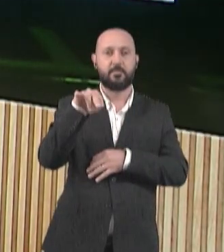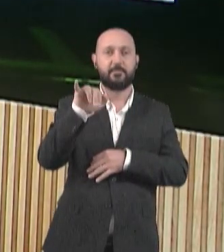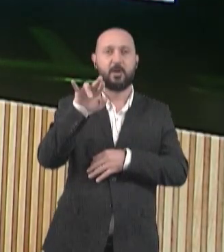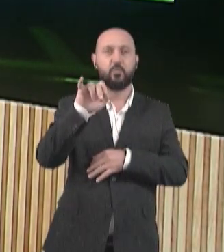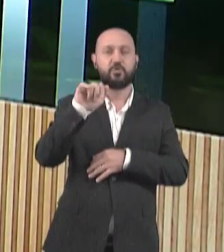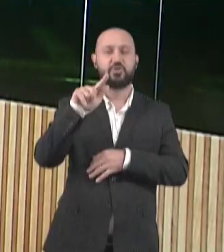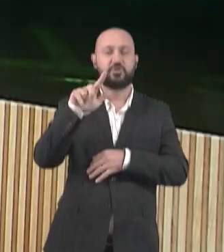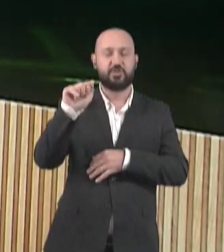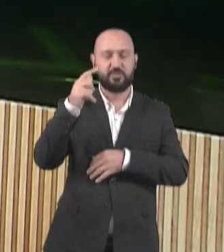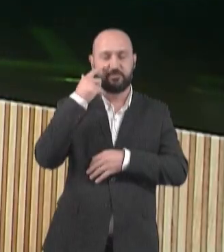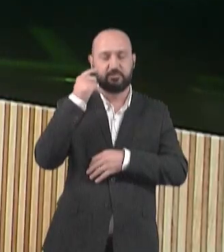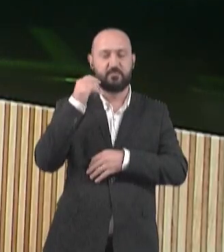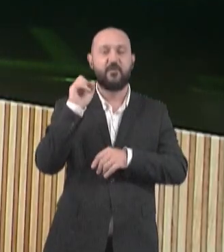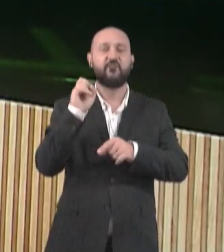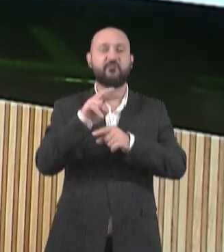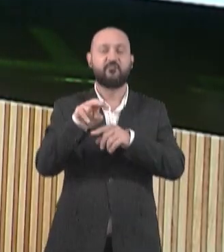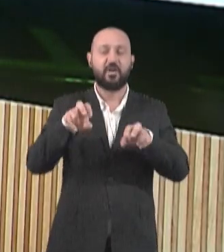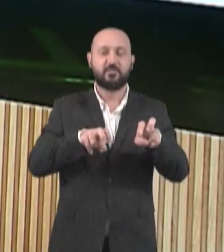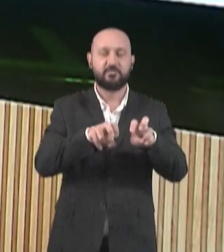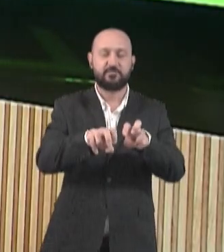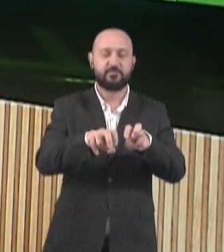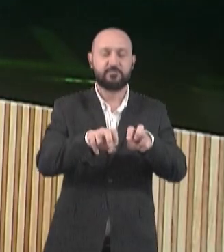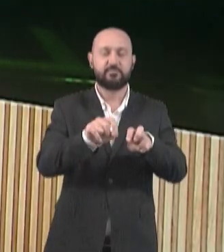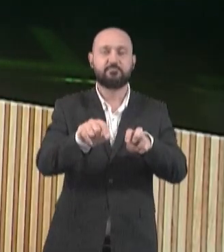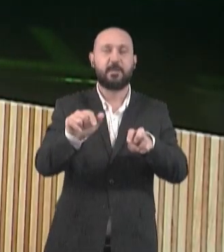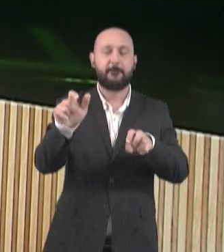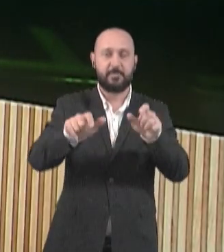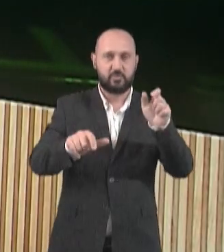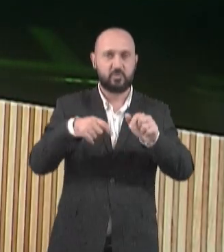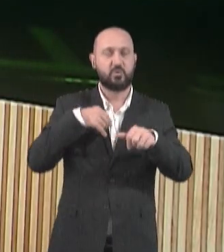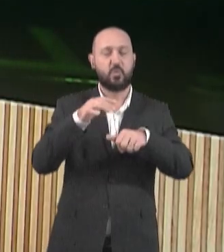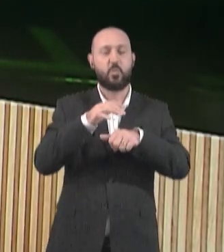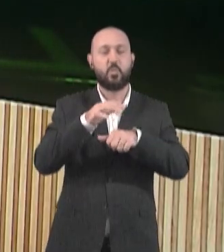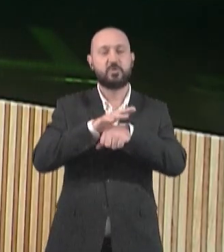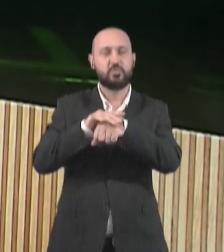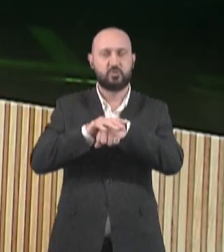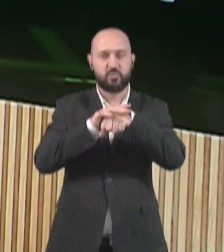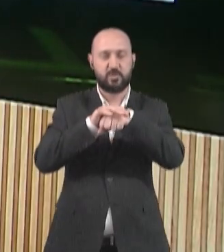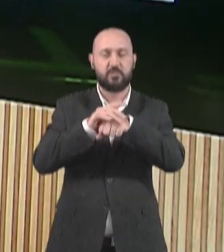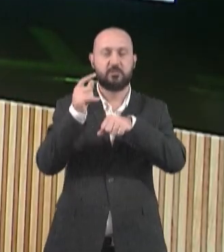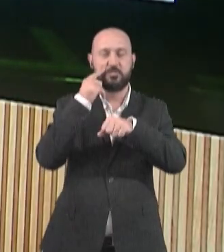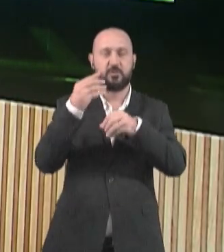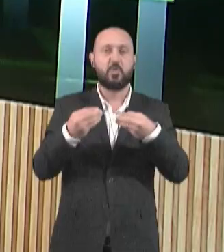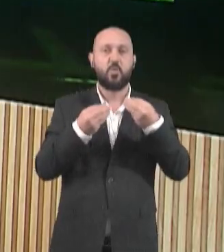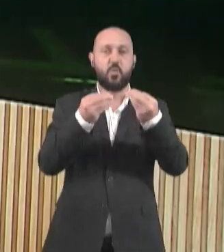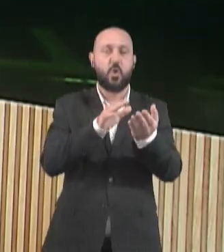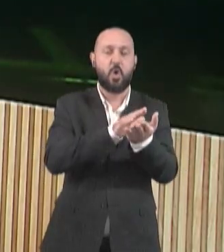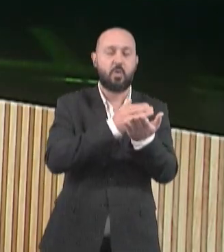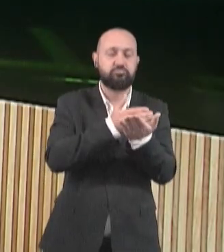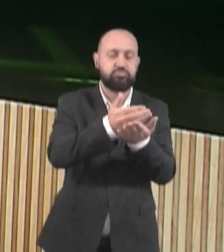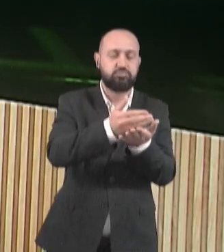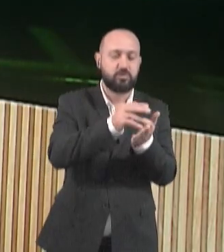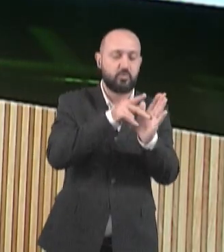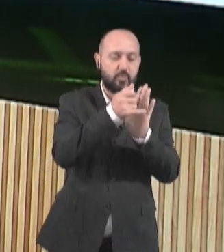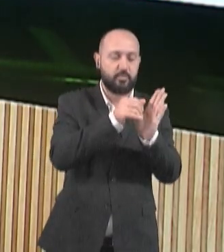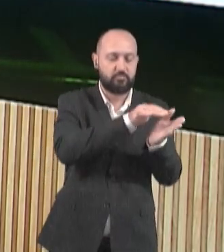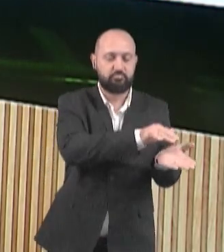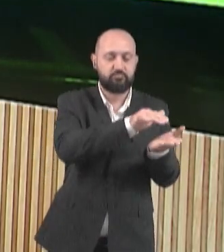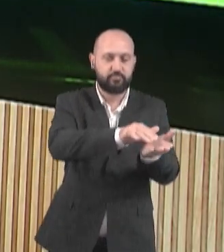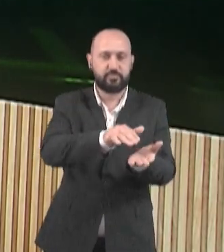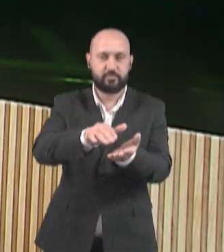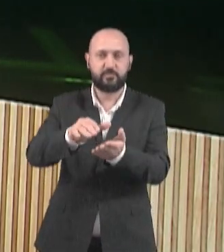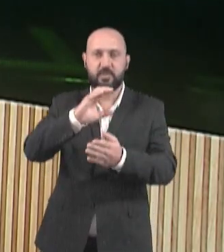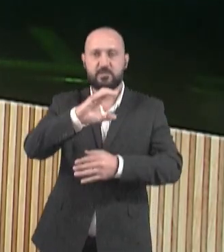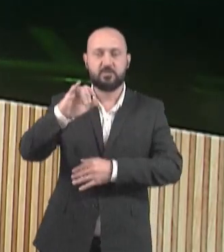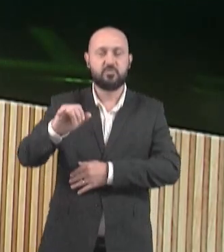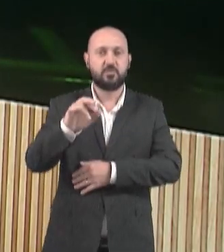de lei para garantir vagas preferenciais em estacionamentos a pessoas com fibromialgia. A matéria, então, está começando a tramitar aqui na Lemes, já vai para